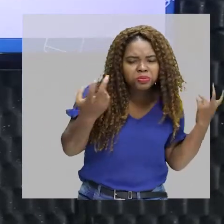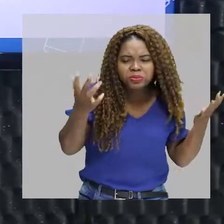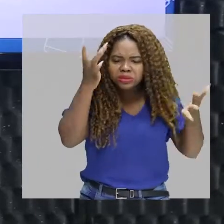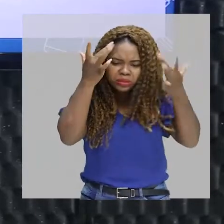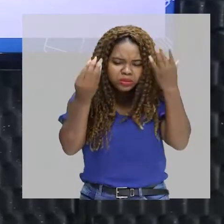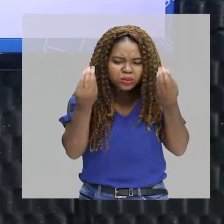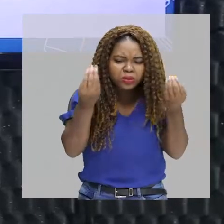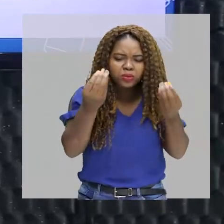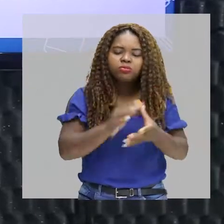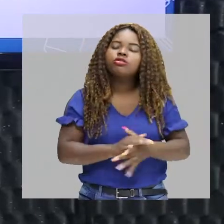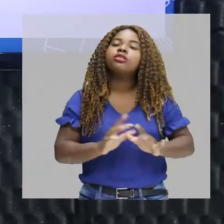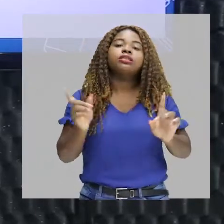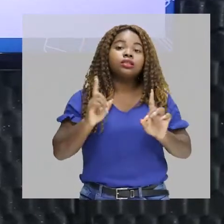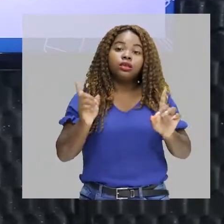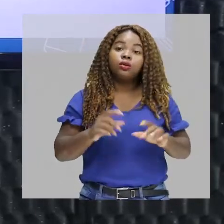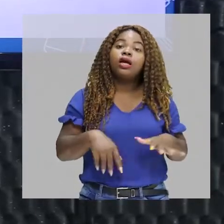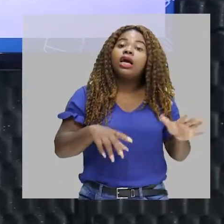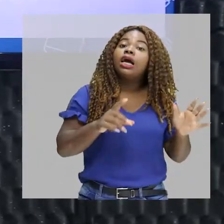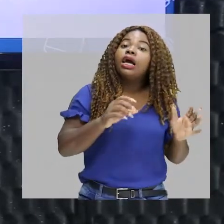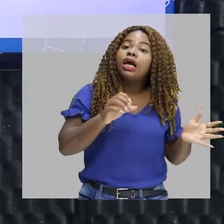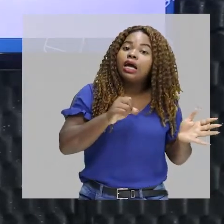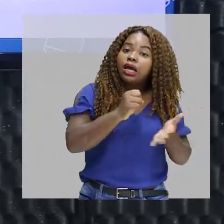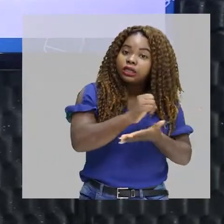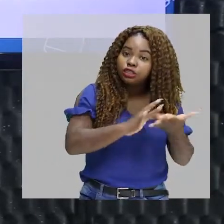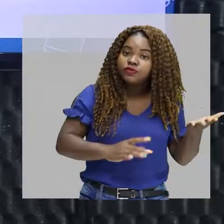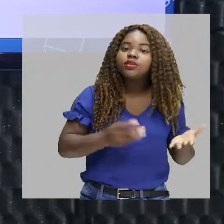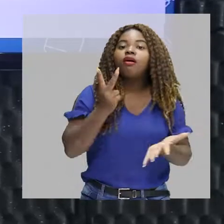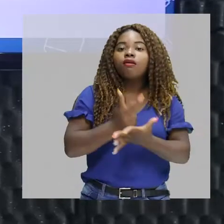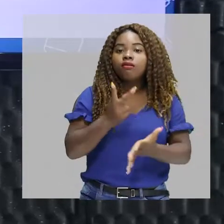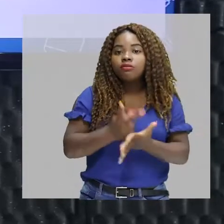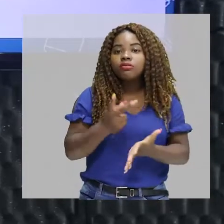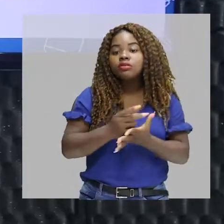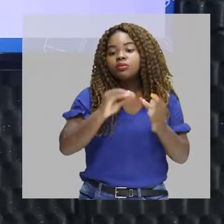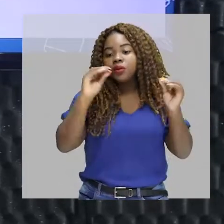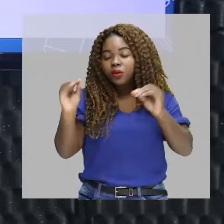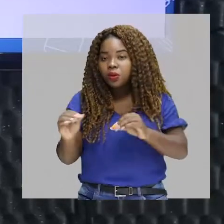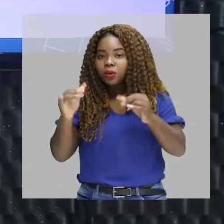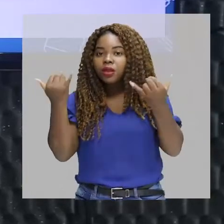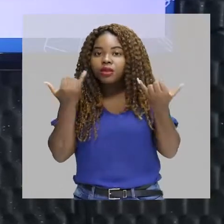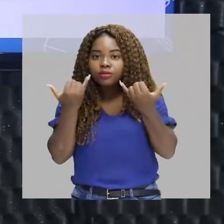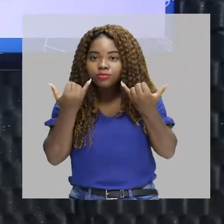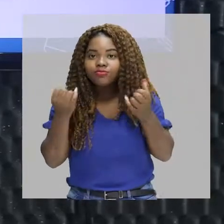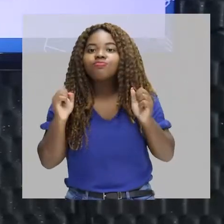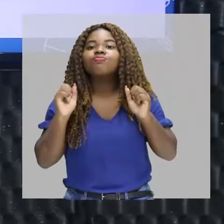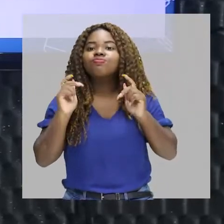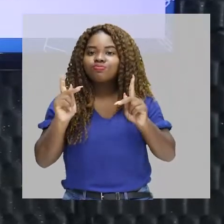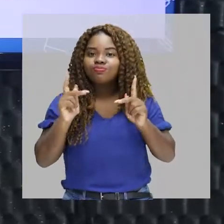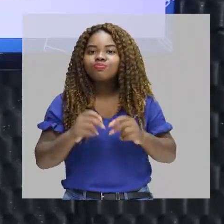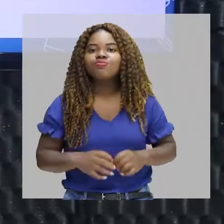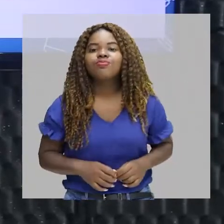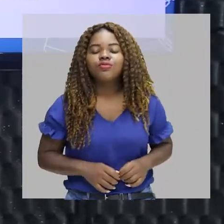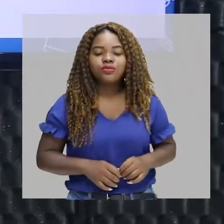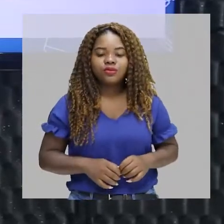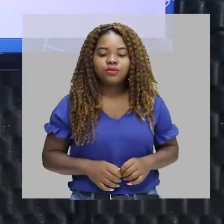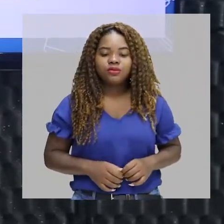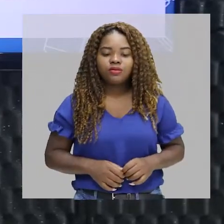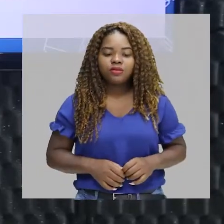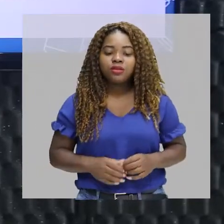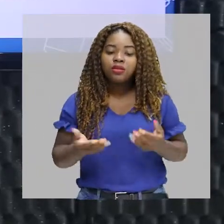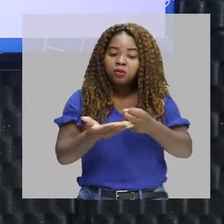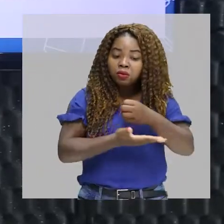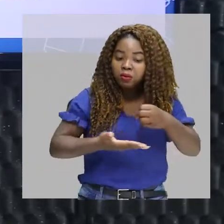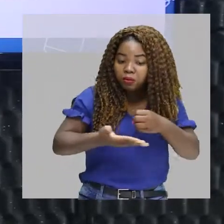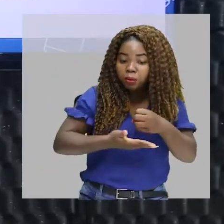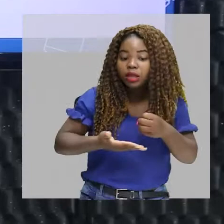serão fornecidas. E dados a mais também devem ser fornecidos para a gente poder resolver a questão. Então, com base